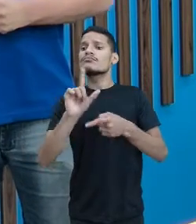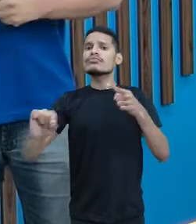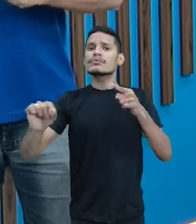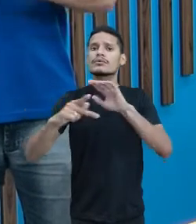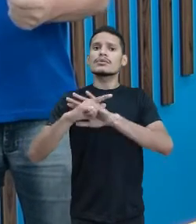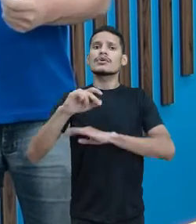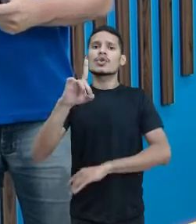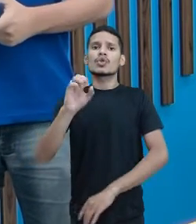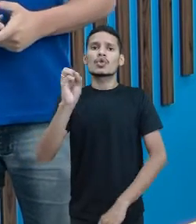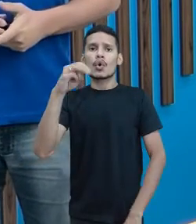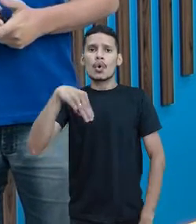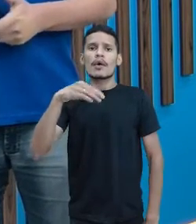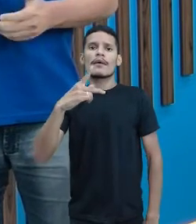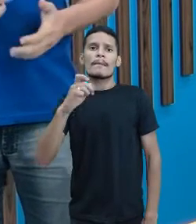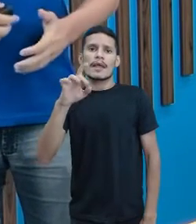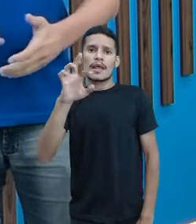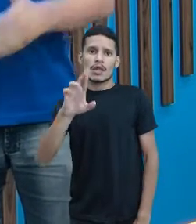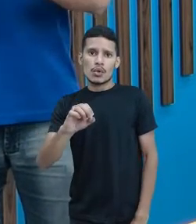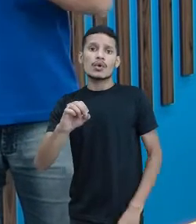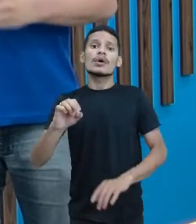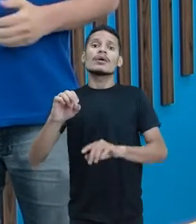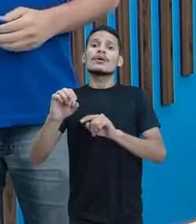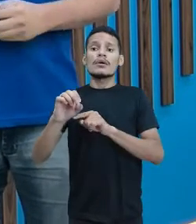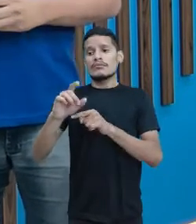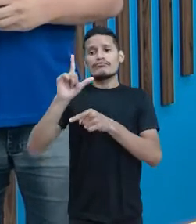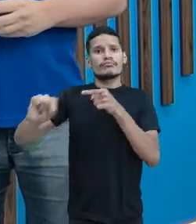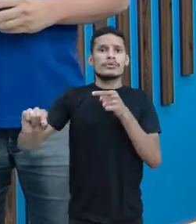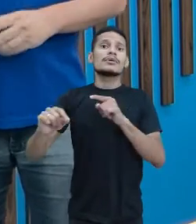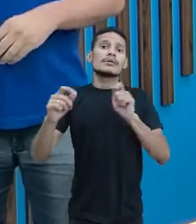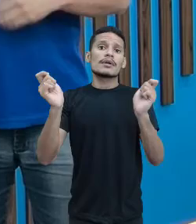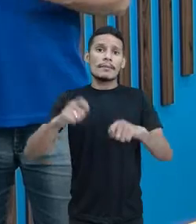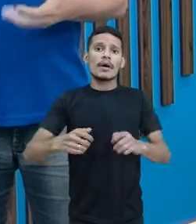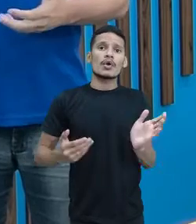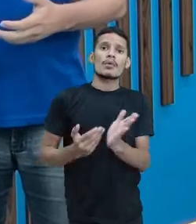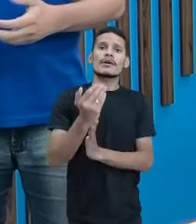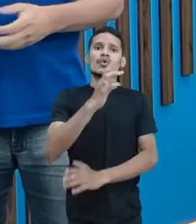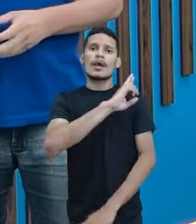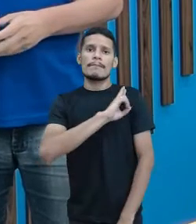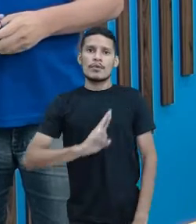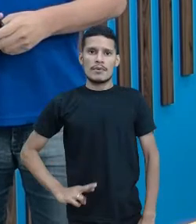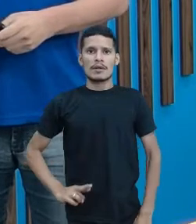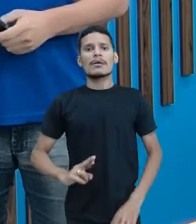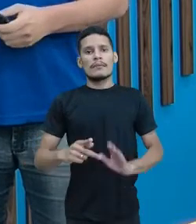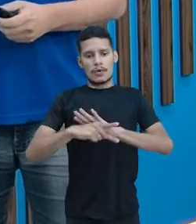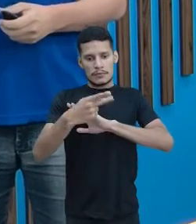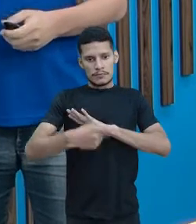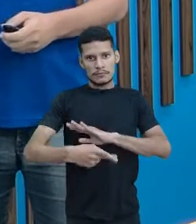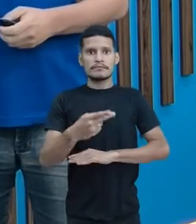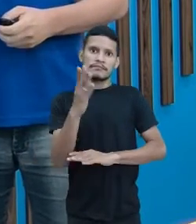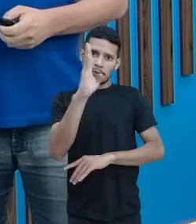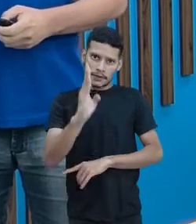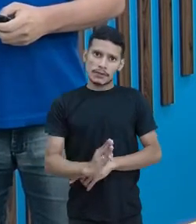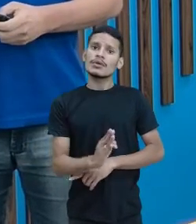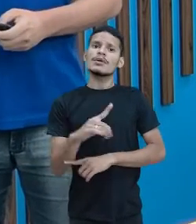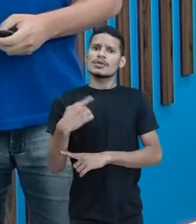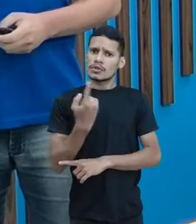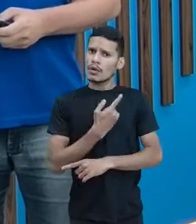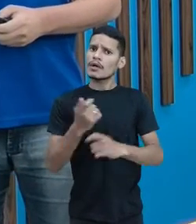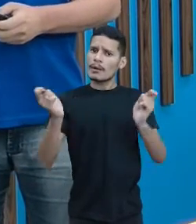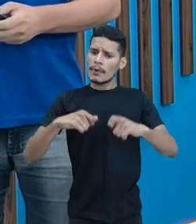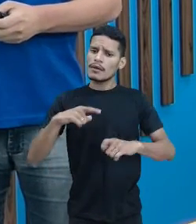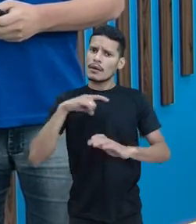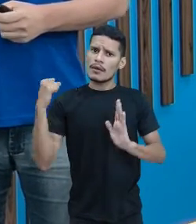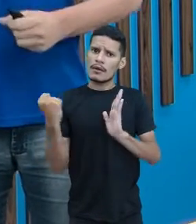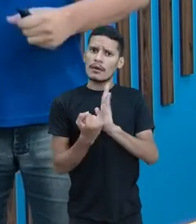II, e iniciou aí o processo republicano, a história republicana. Então a gente realmente tem essa marca na